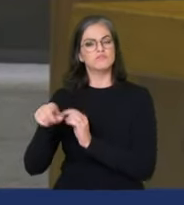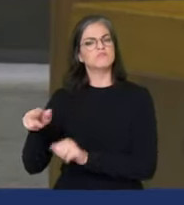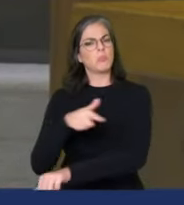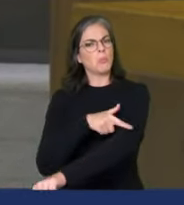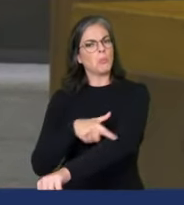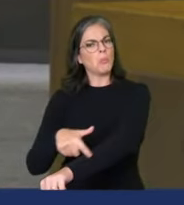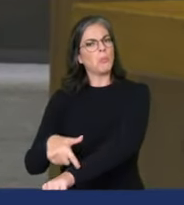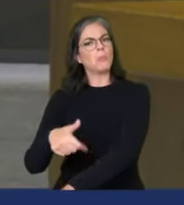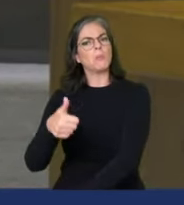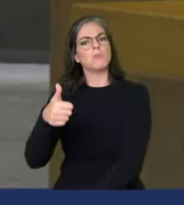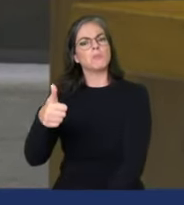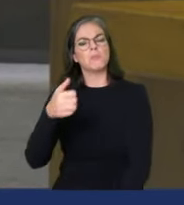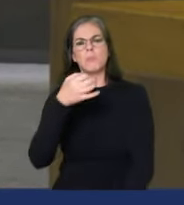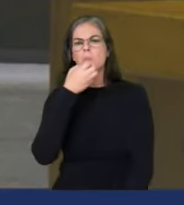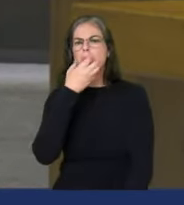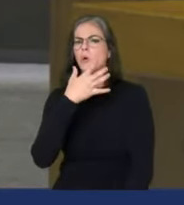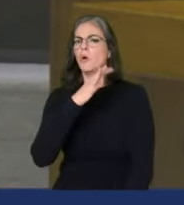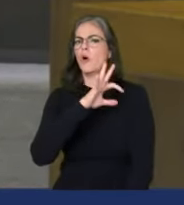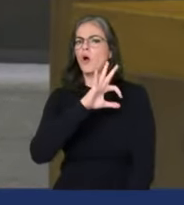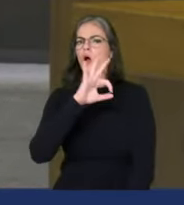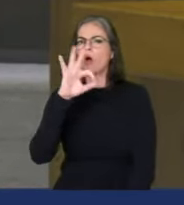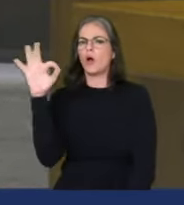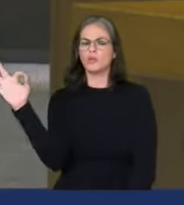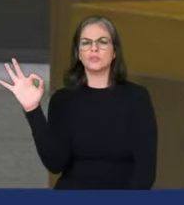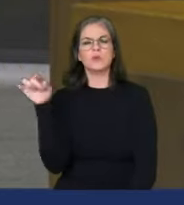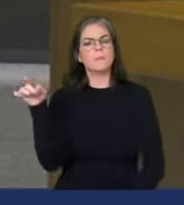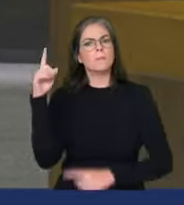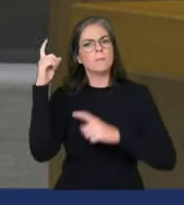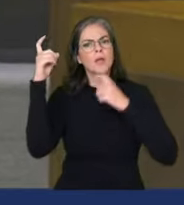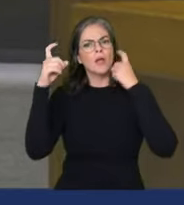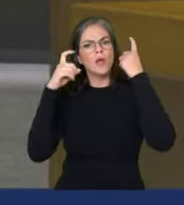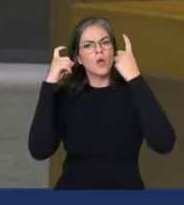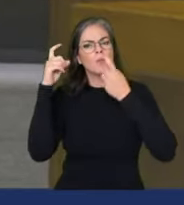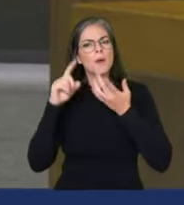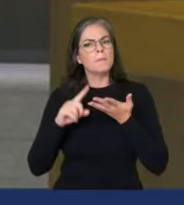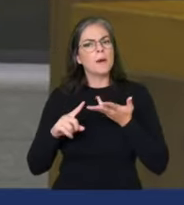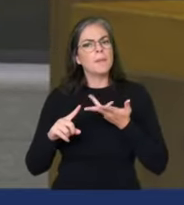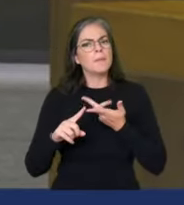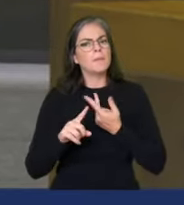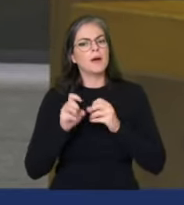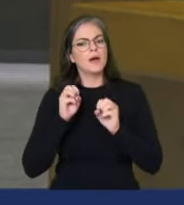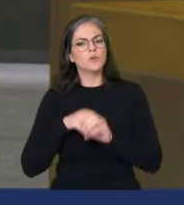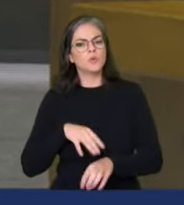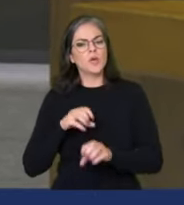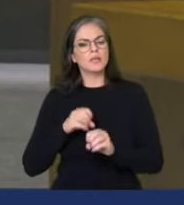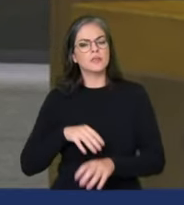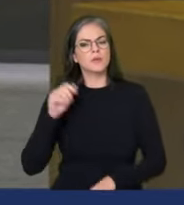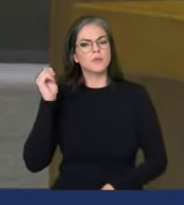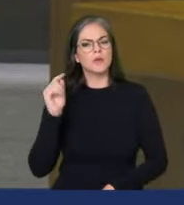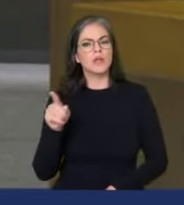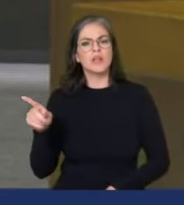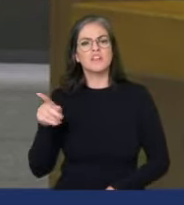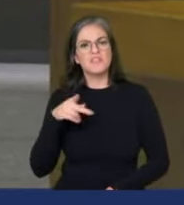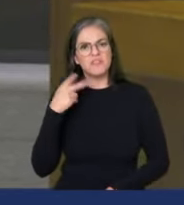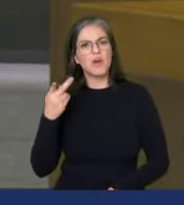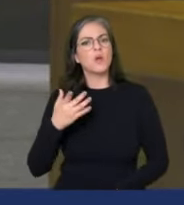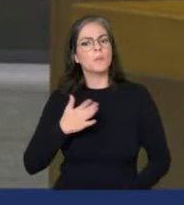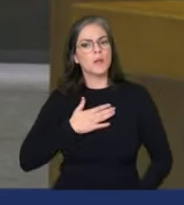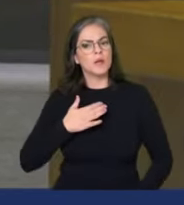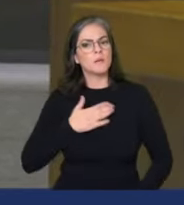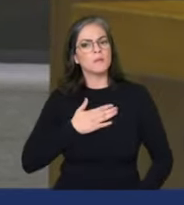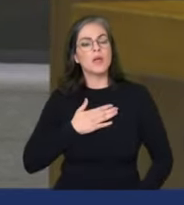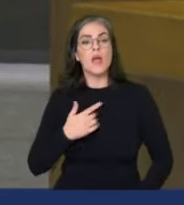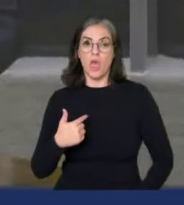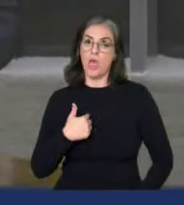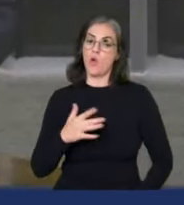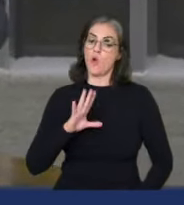atendimento, se mostrou preocupado com muitas situações relativas à educação brasileira, me falou pessoalmente, porque eu gosto de ir pessoalmente falar